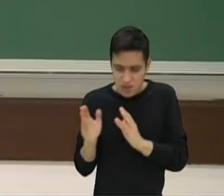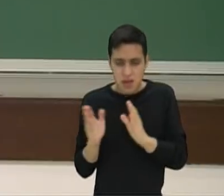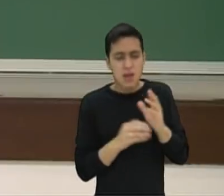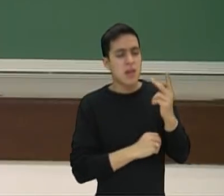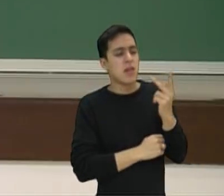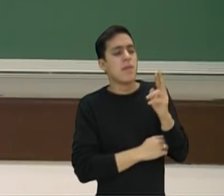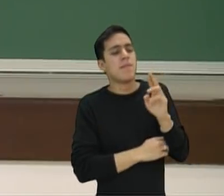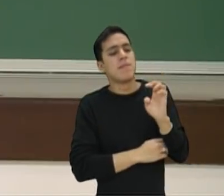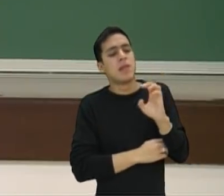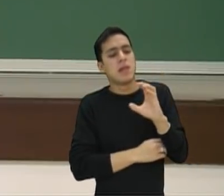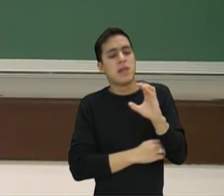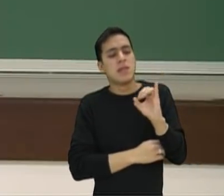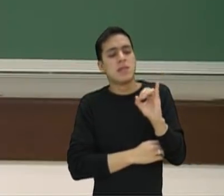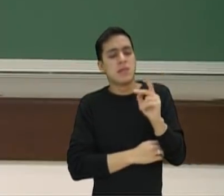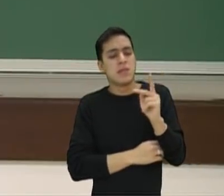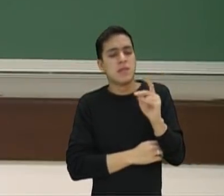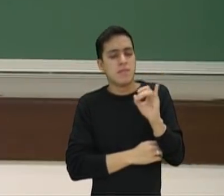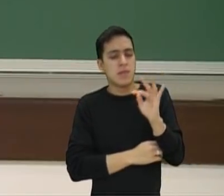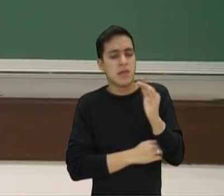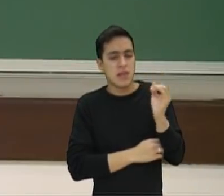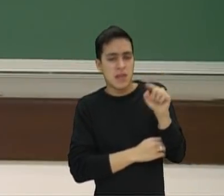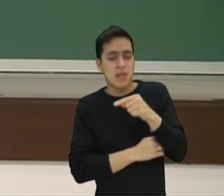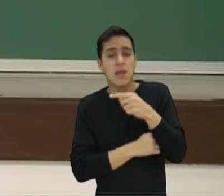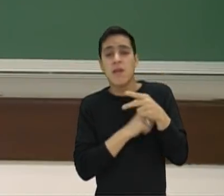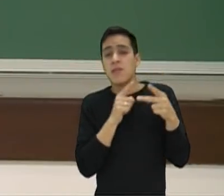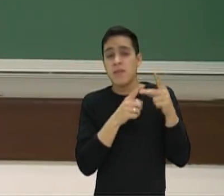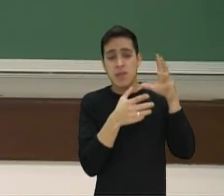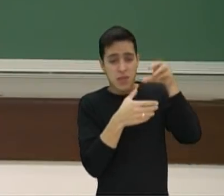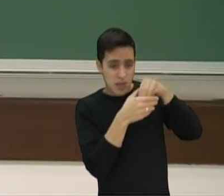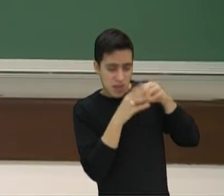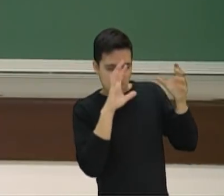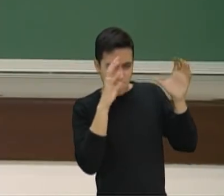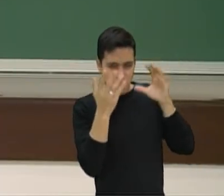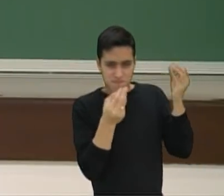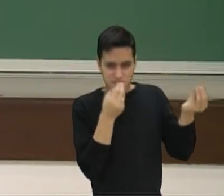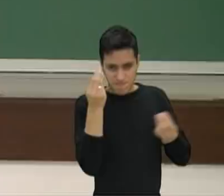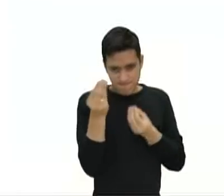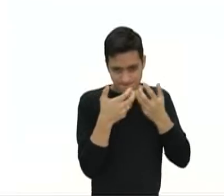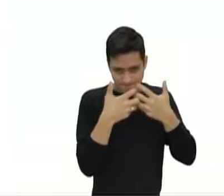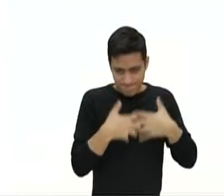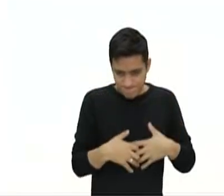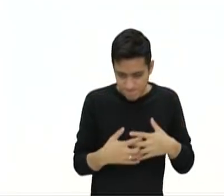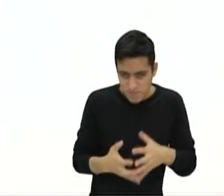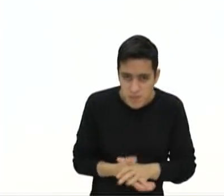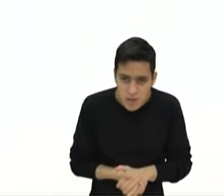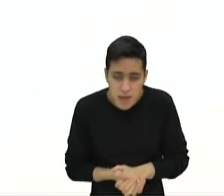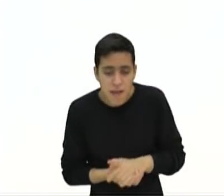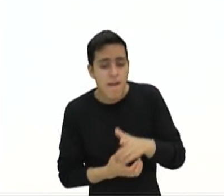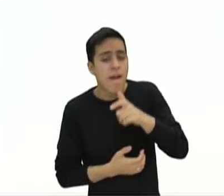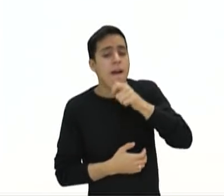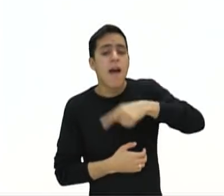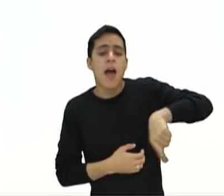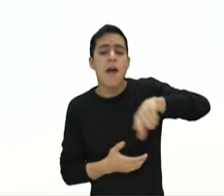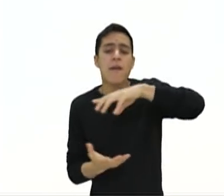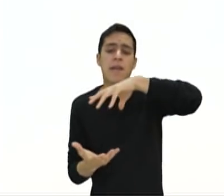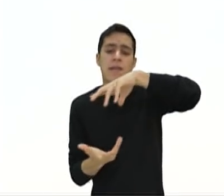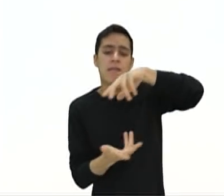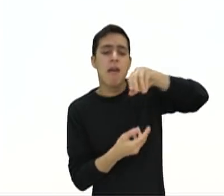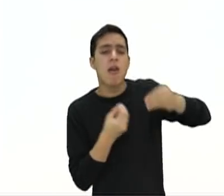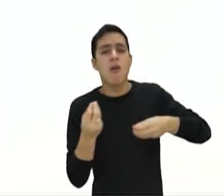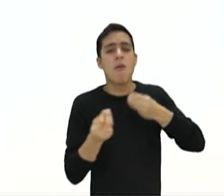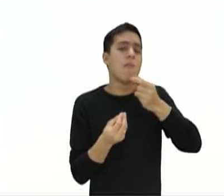Precipitação é o segundo elemento climático do nosso exemplo aqui. A água presente na Terra, ela pode